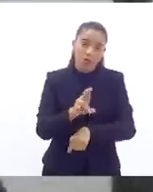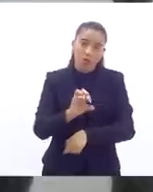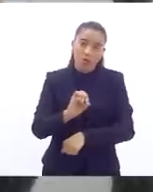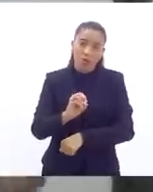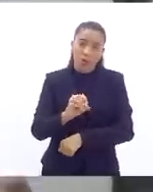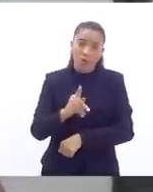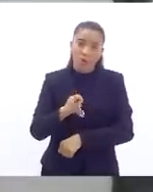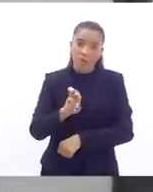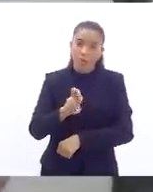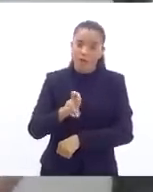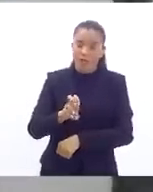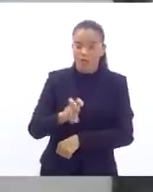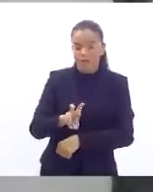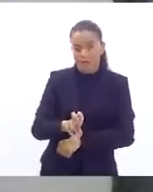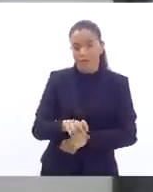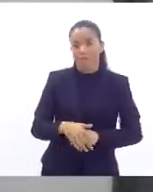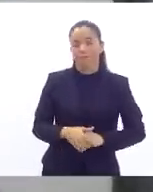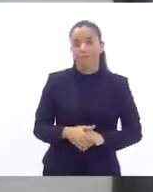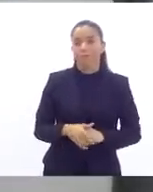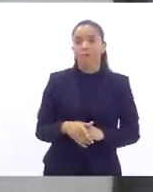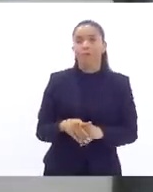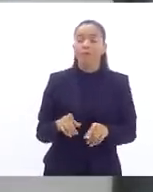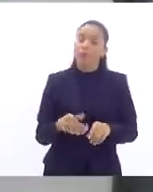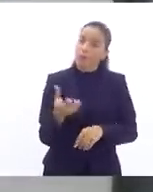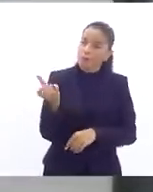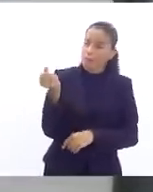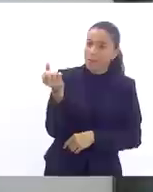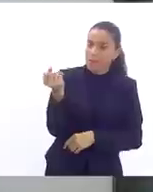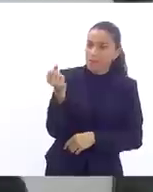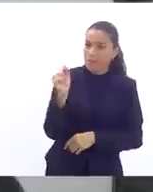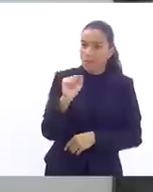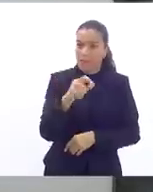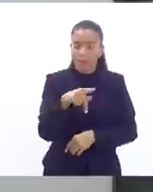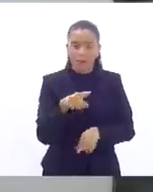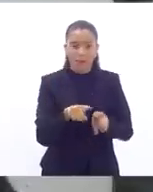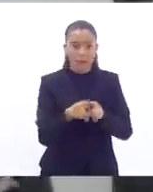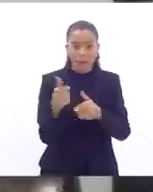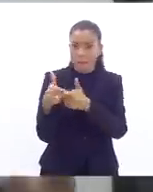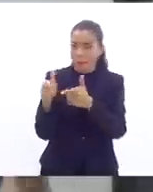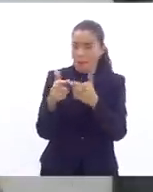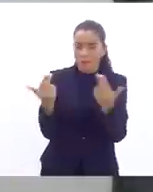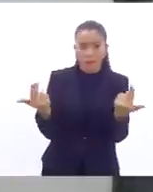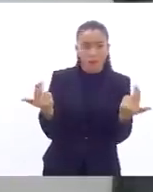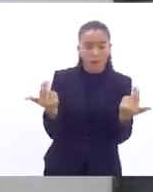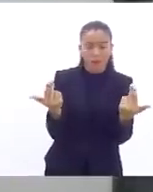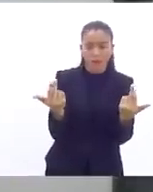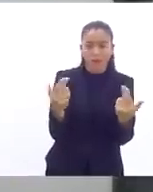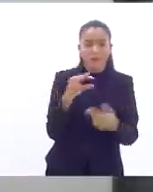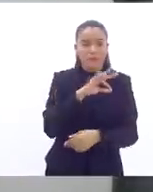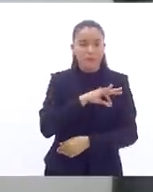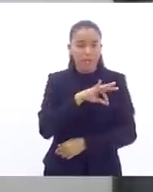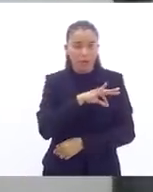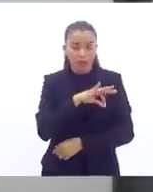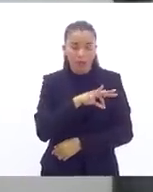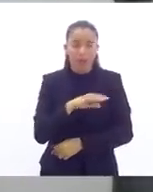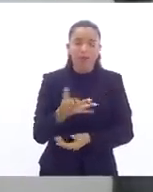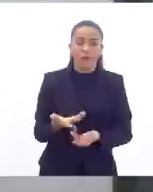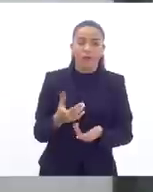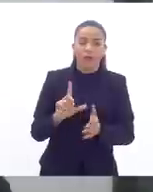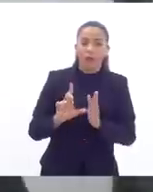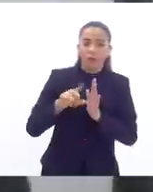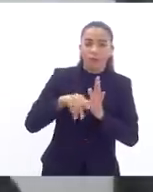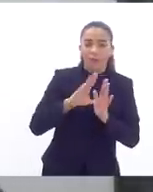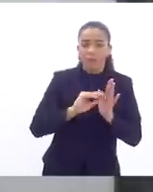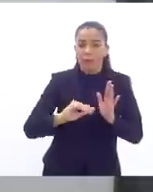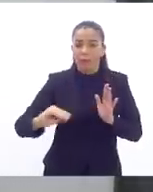pensionistas desde muito tempo como eu falei também com essa mesma com essas mesmas problemas de revisão de salário na questão de